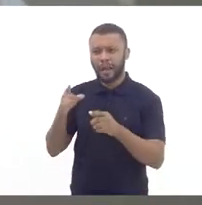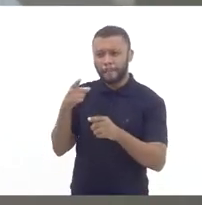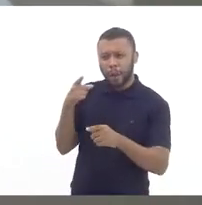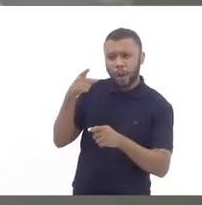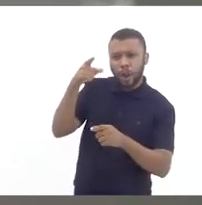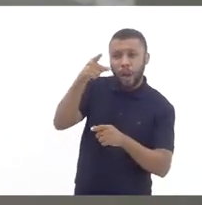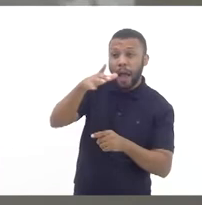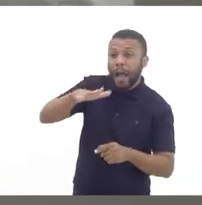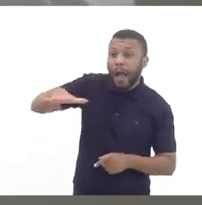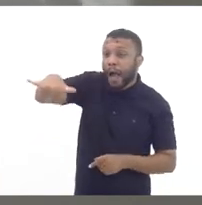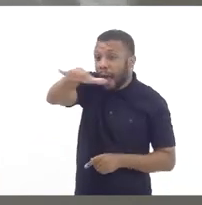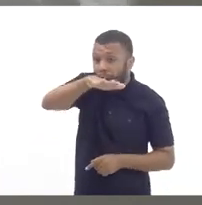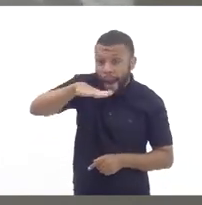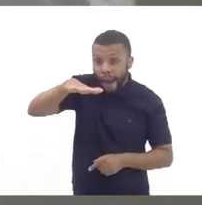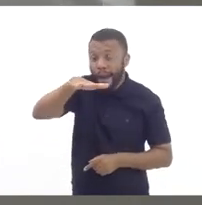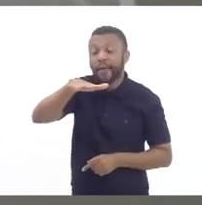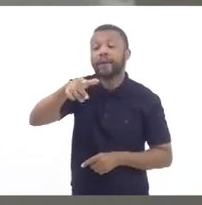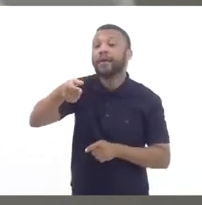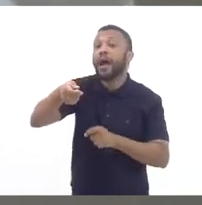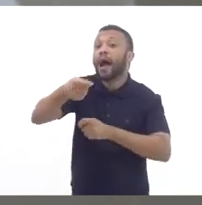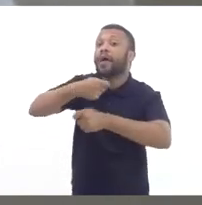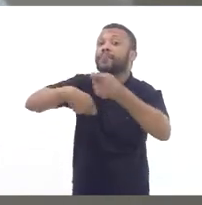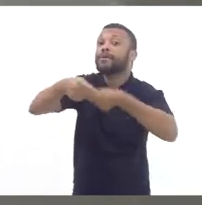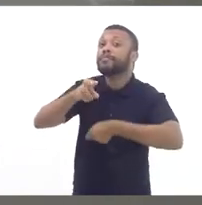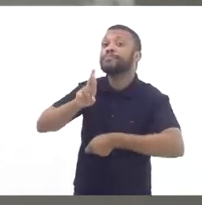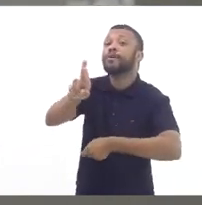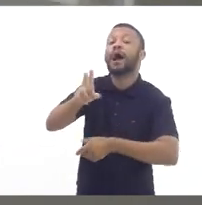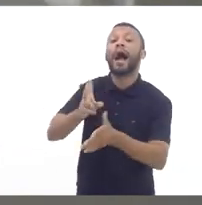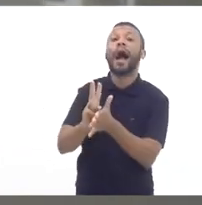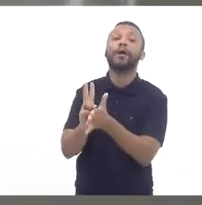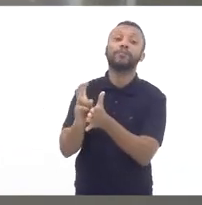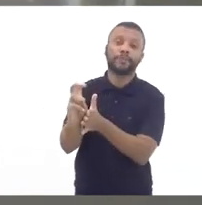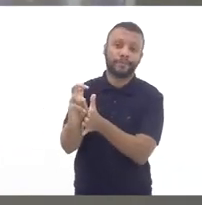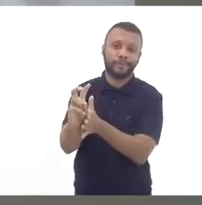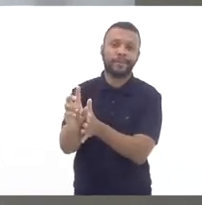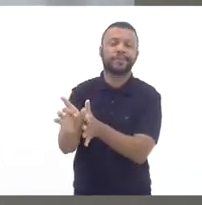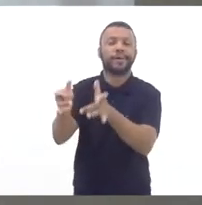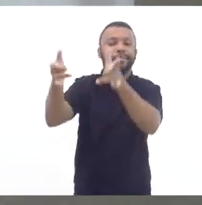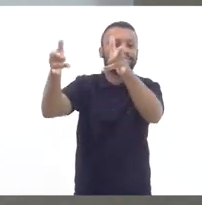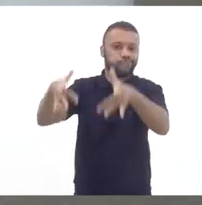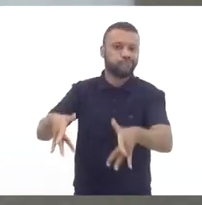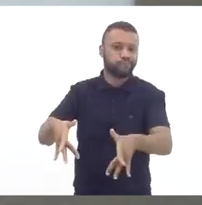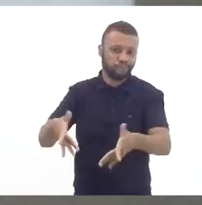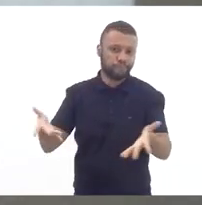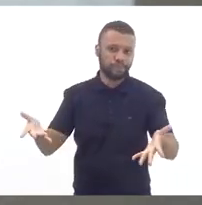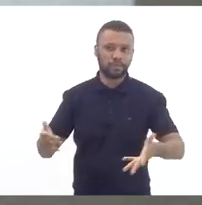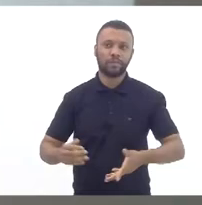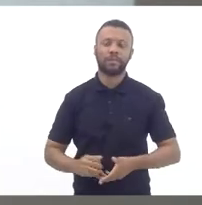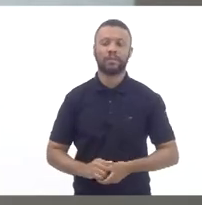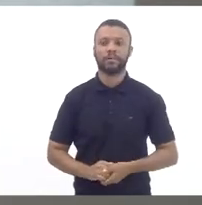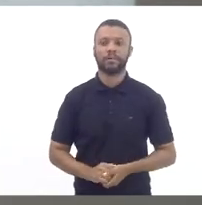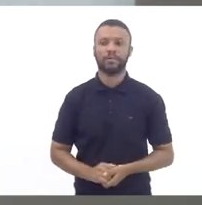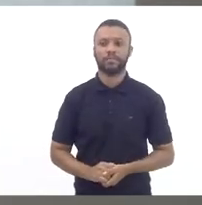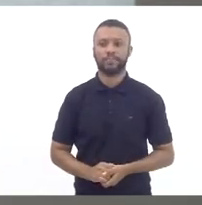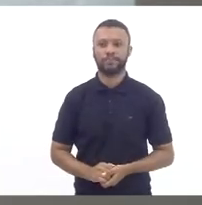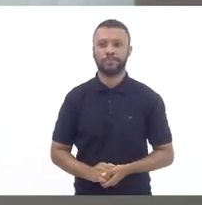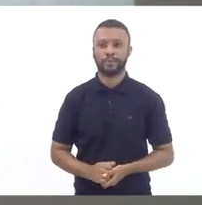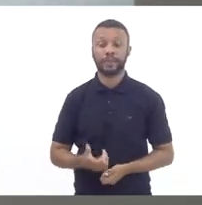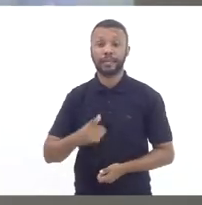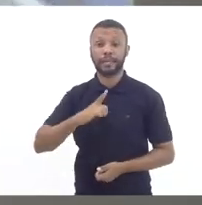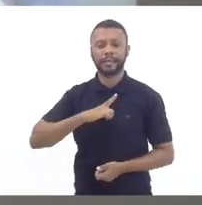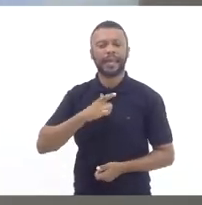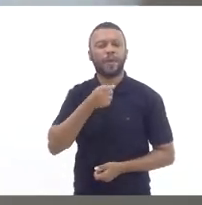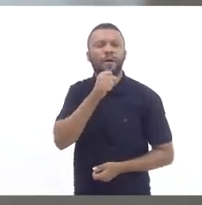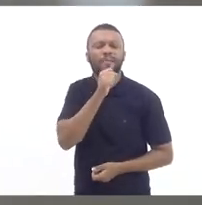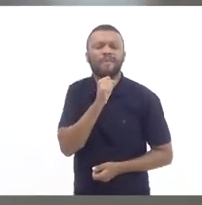tudo área da Supervic. Tá aí, ó. Abandonada. Aqui nós temos uma... Tem uma senhora que me falou